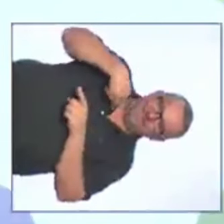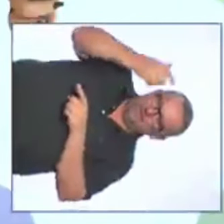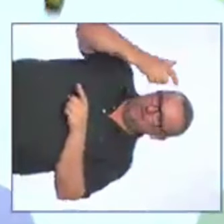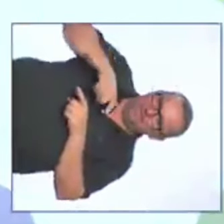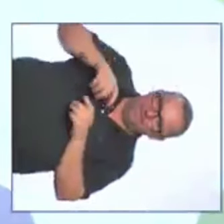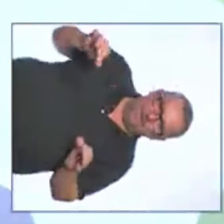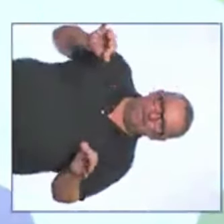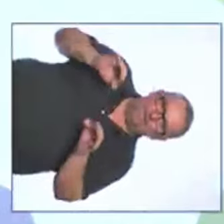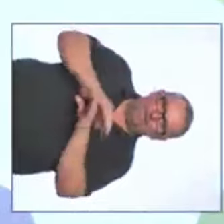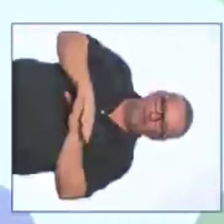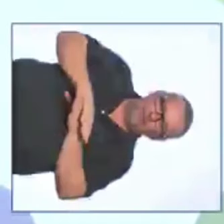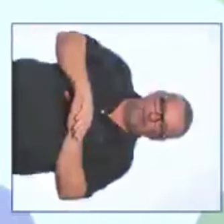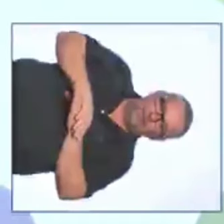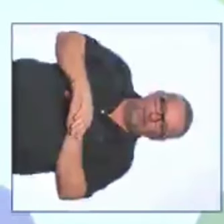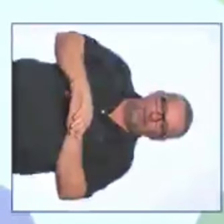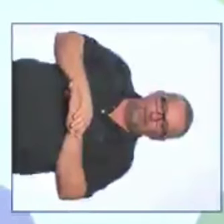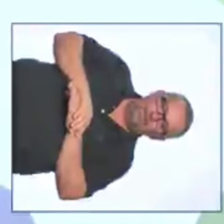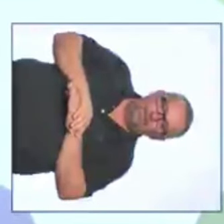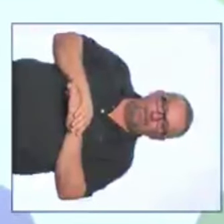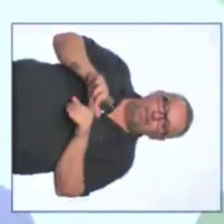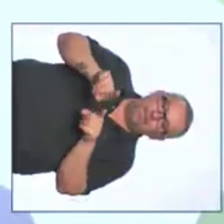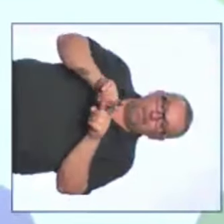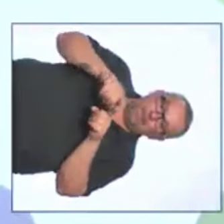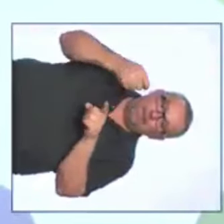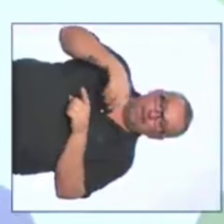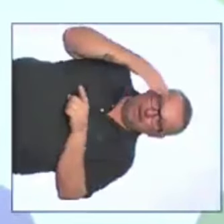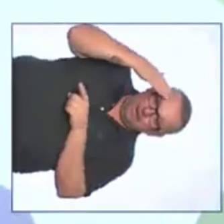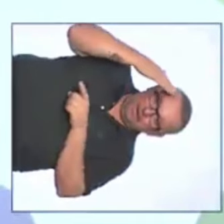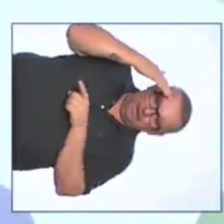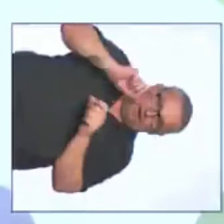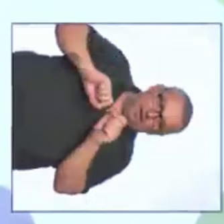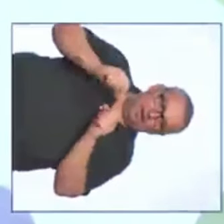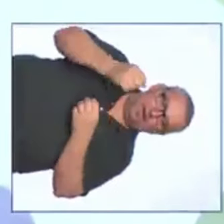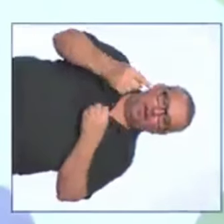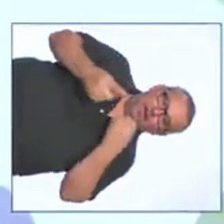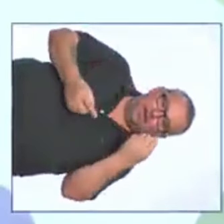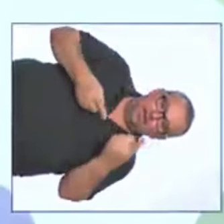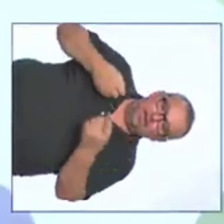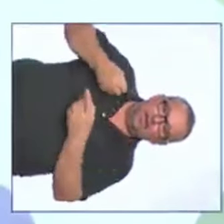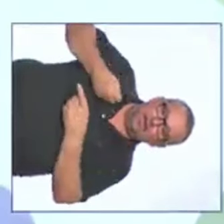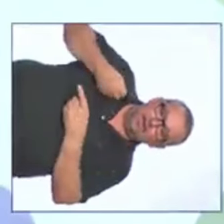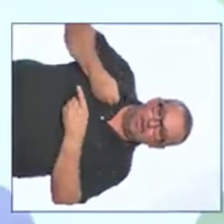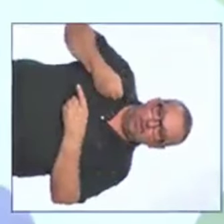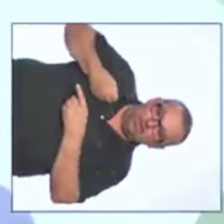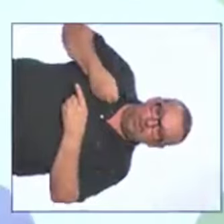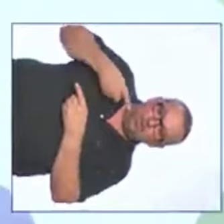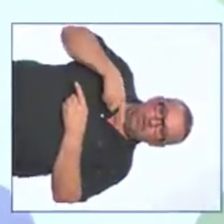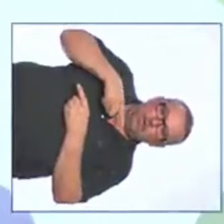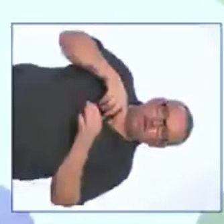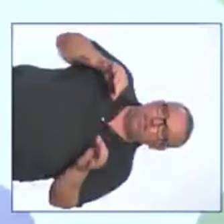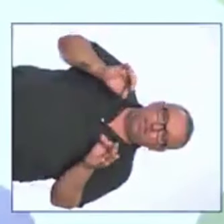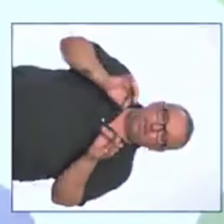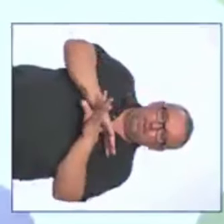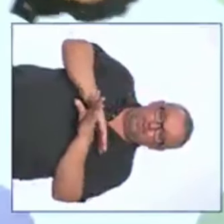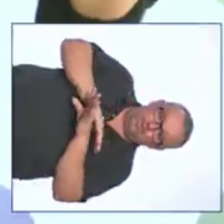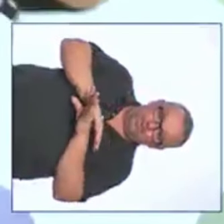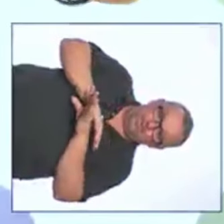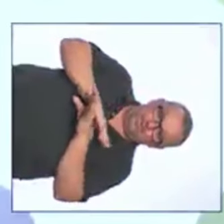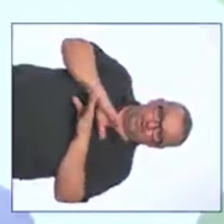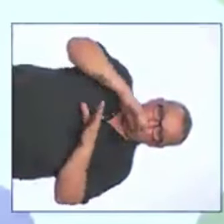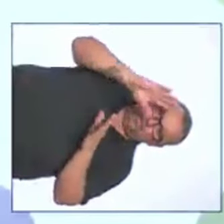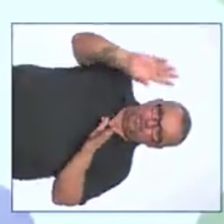e é isso então assim a gente também tem que entender que às vezes esses números eles já vêm recortados e